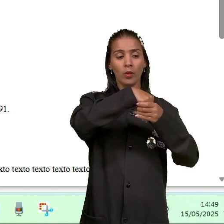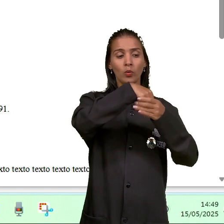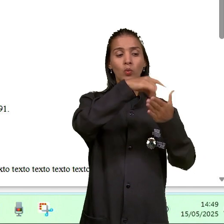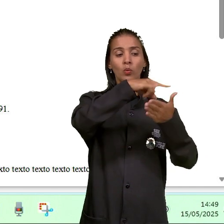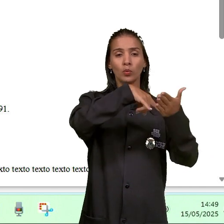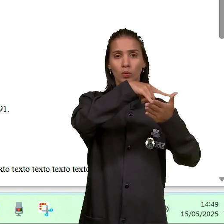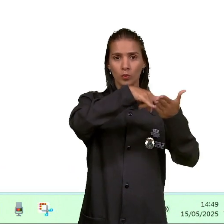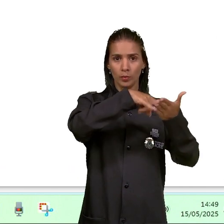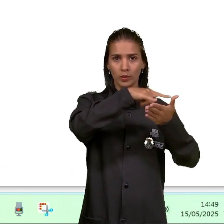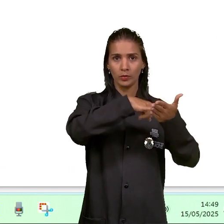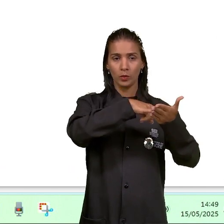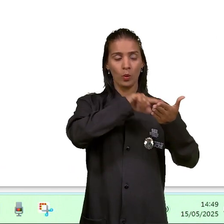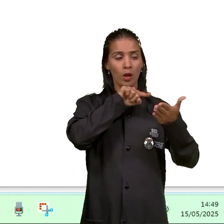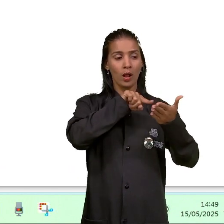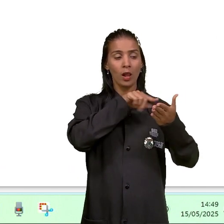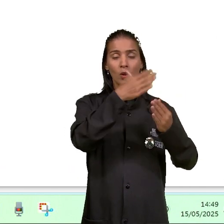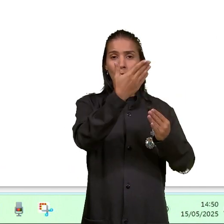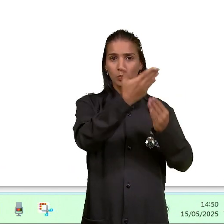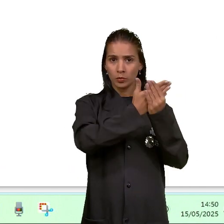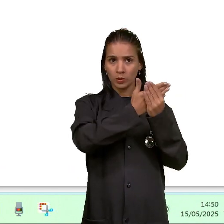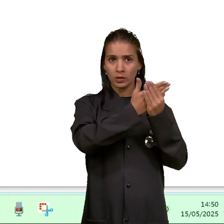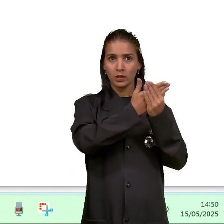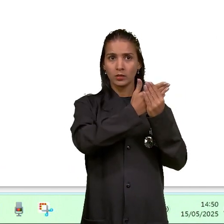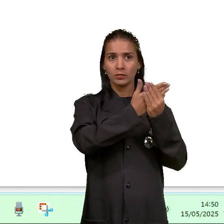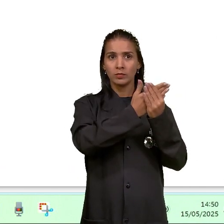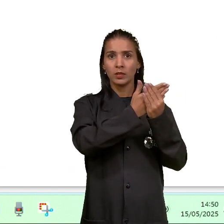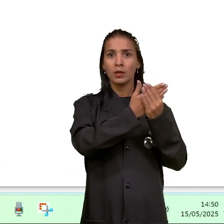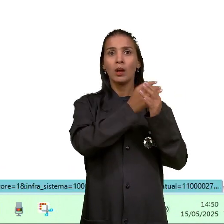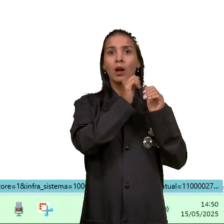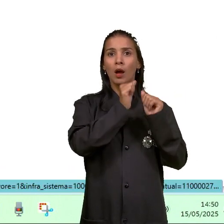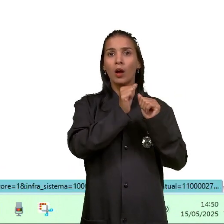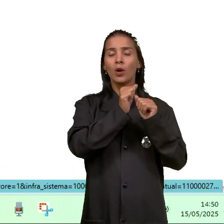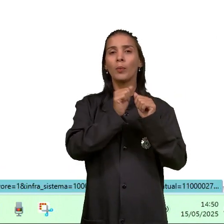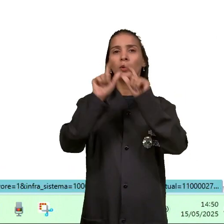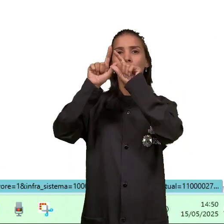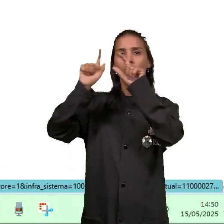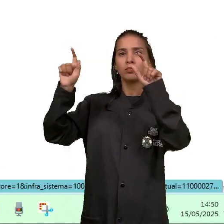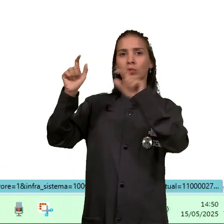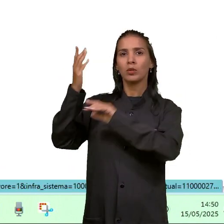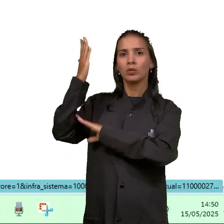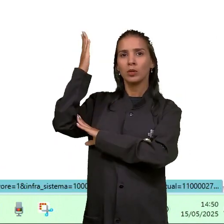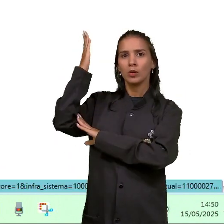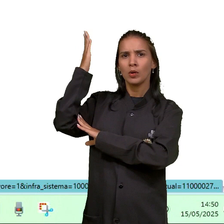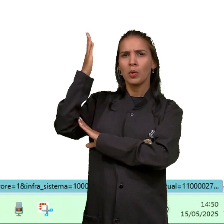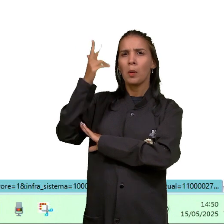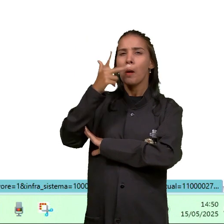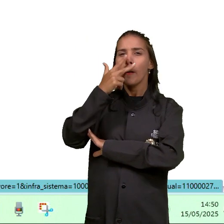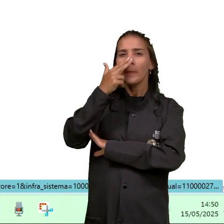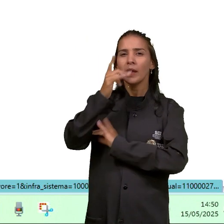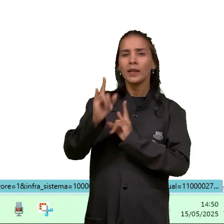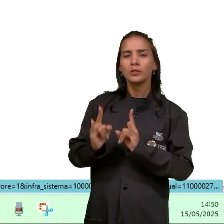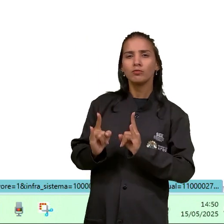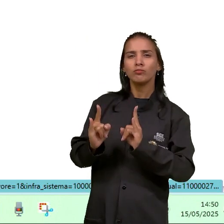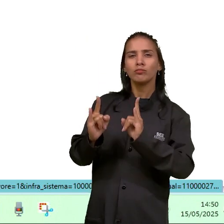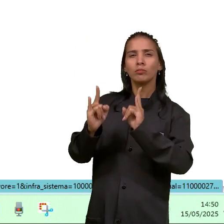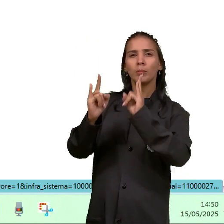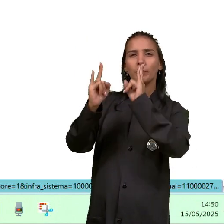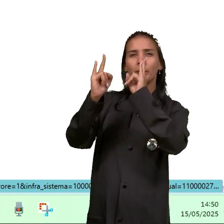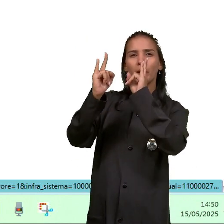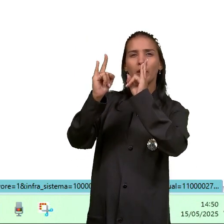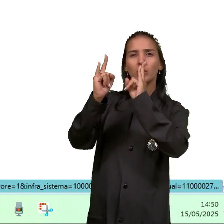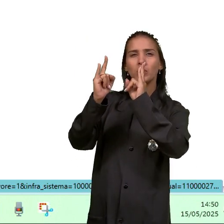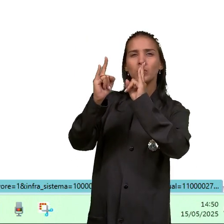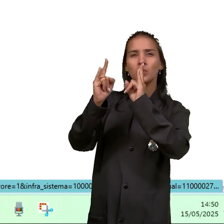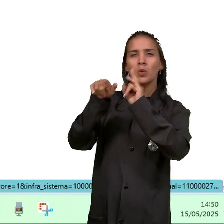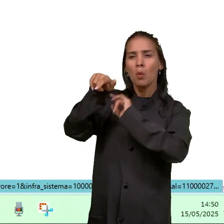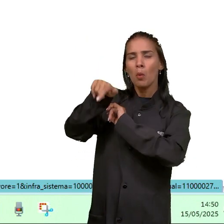no processo, por exemplo, ó, eu venho aqui nesse ícone que tem como se fosse um prédio com um homenzinho aqui do